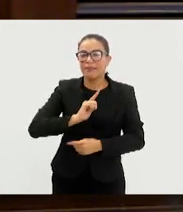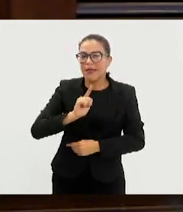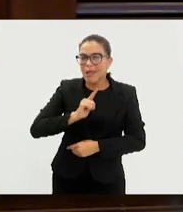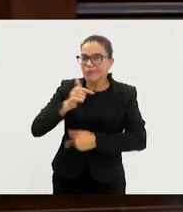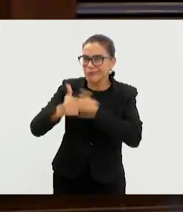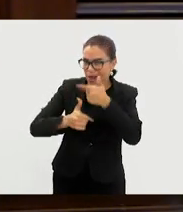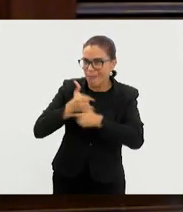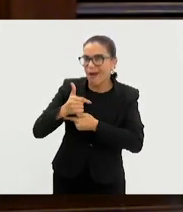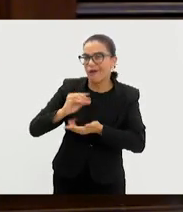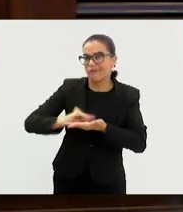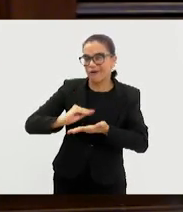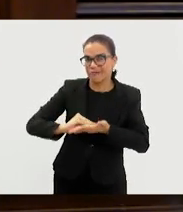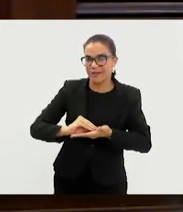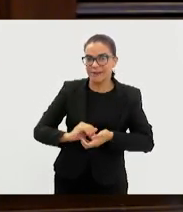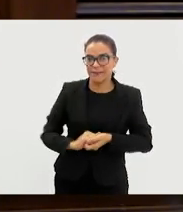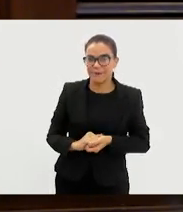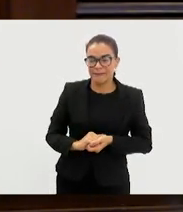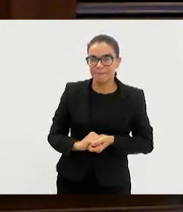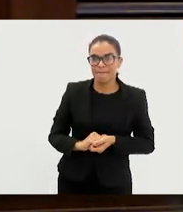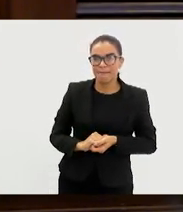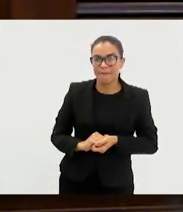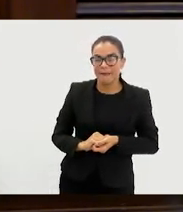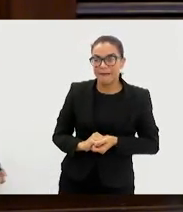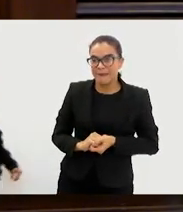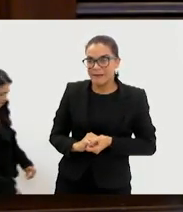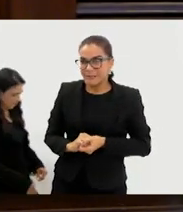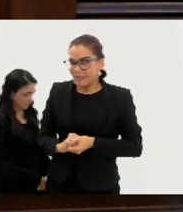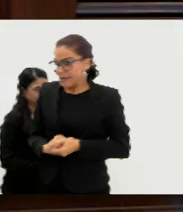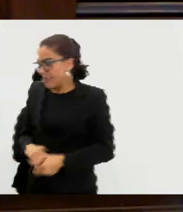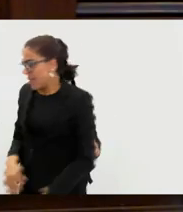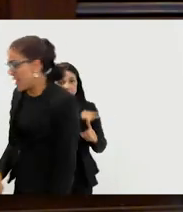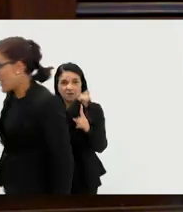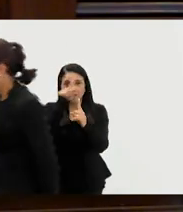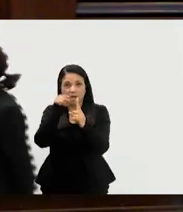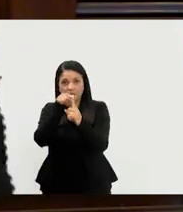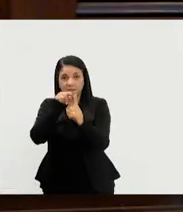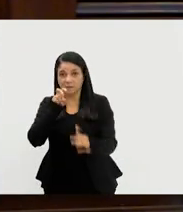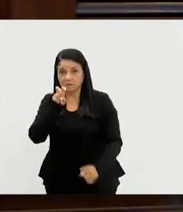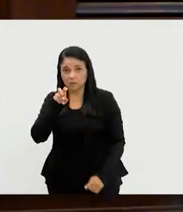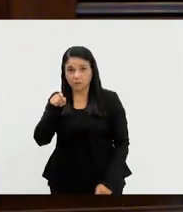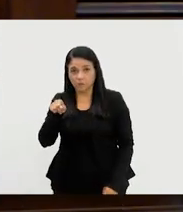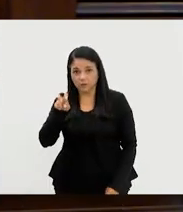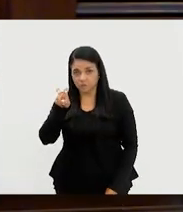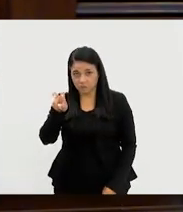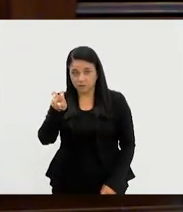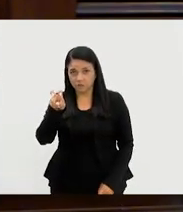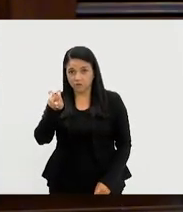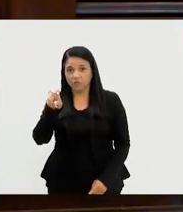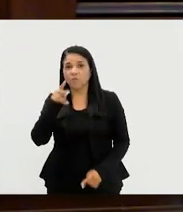trabalho a fazer. A meta 5.5 diz o seguinte: